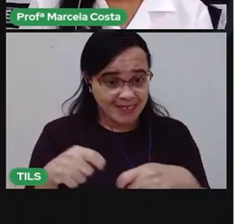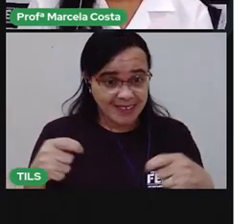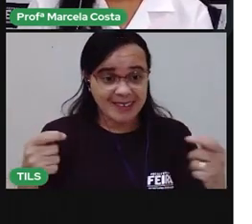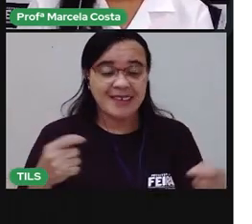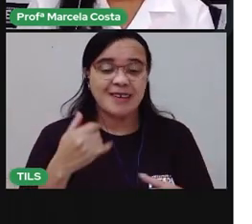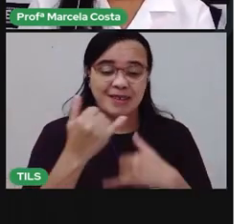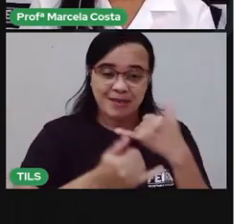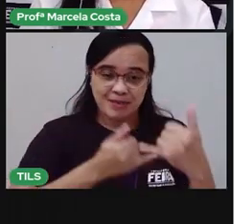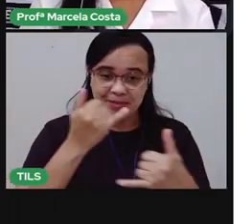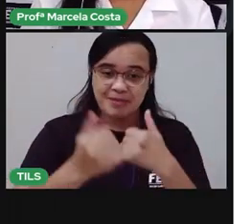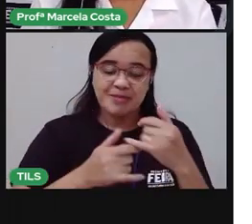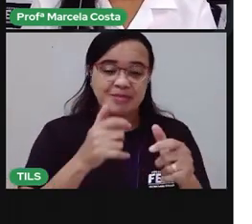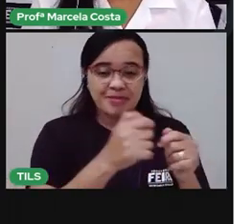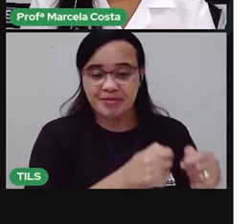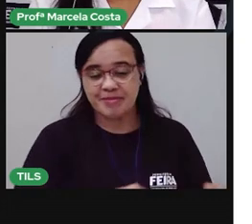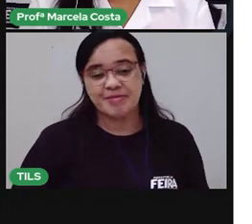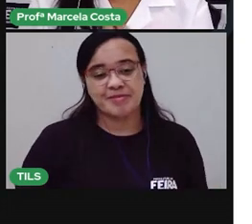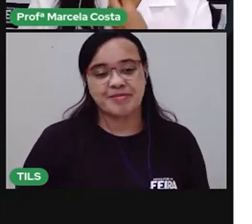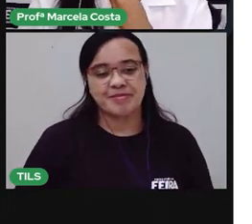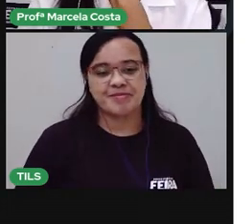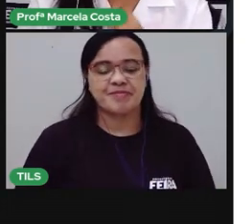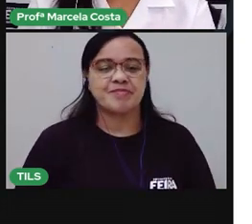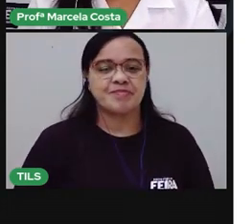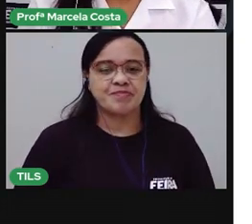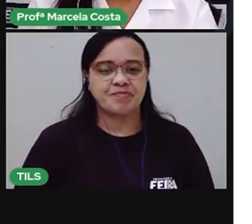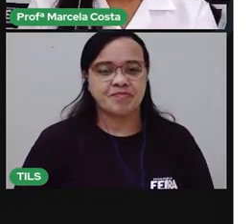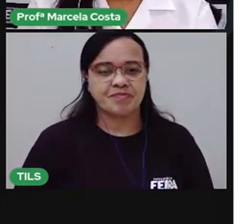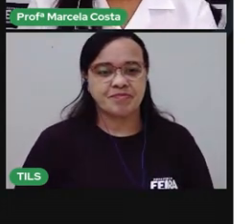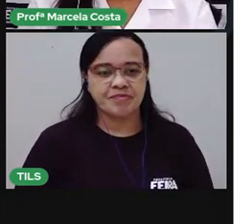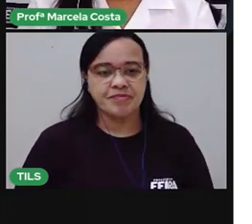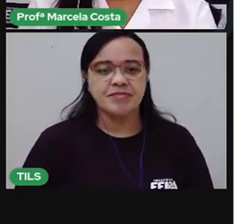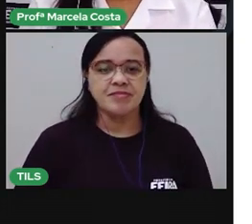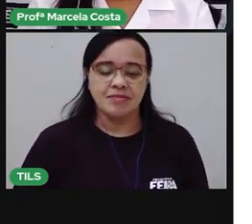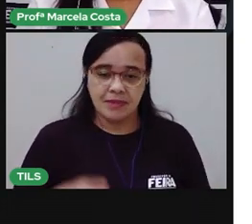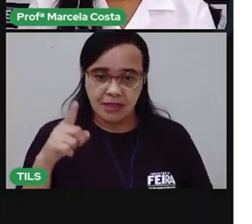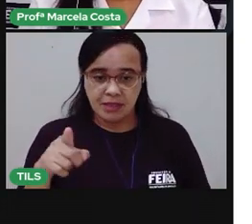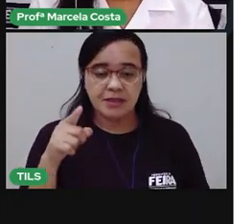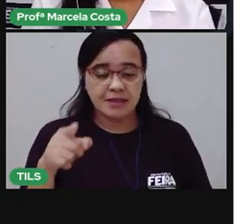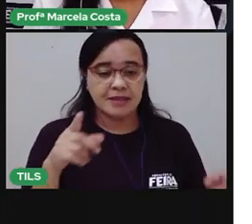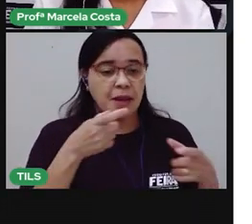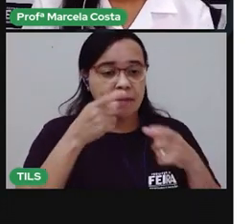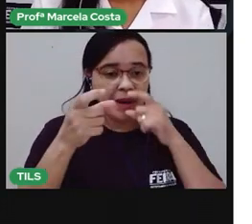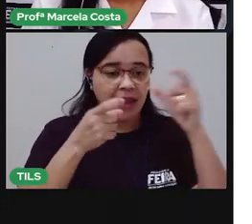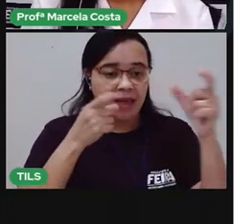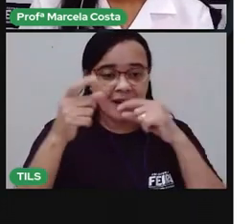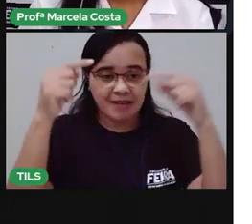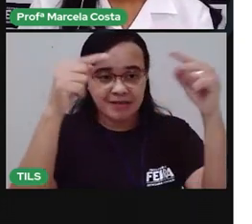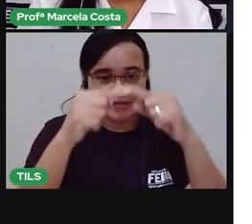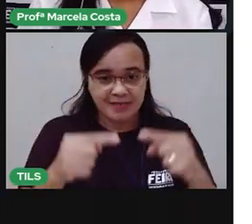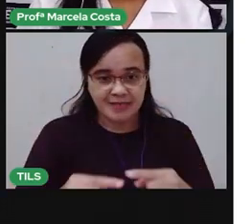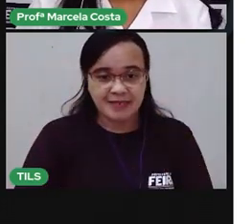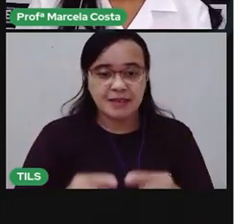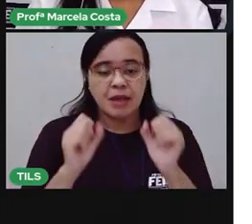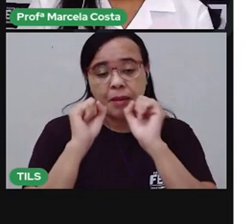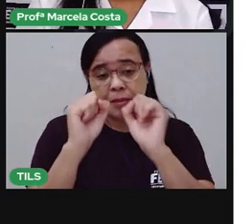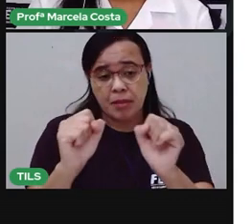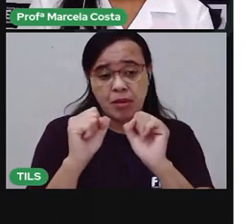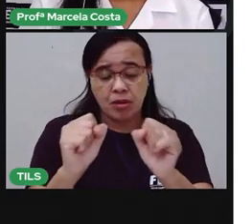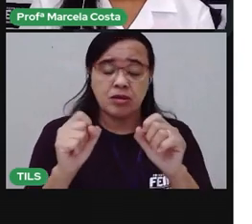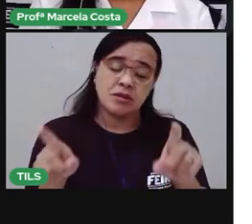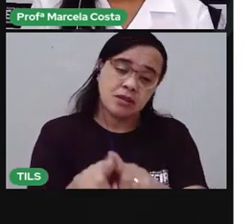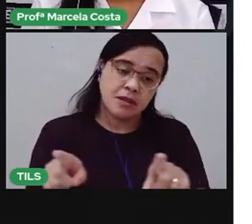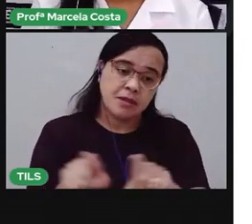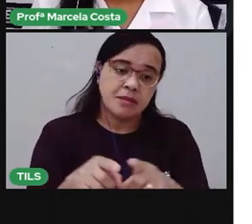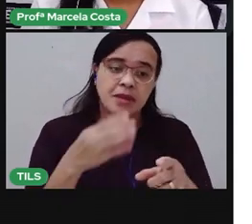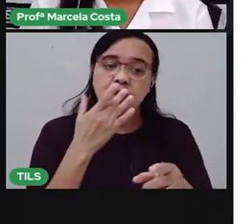jogando de do jogo dos signos você pode pintar essa imagem aí